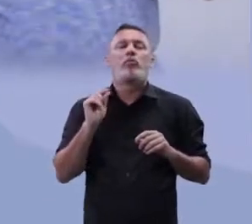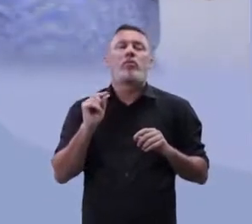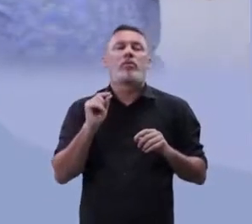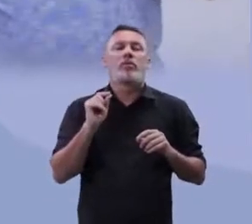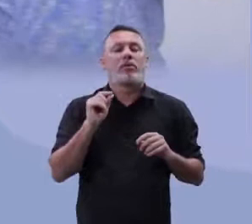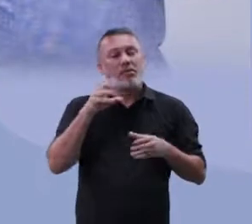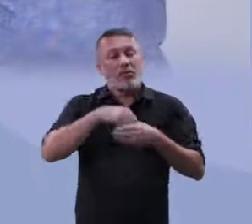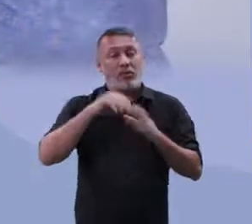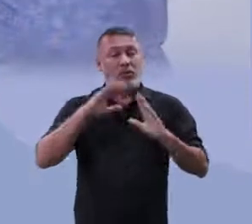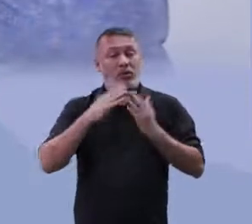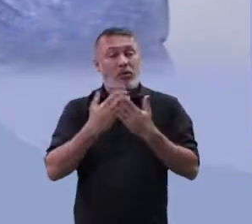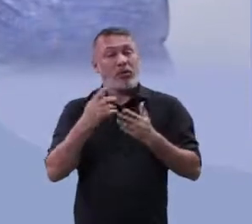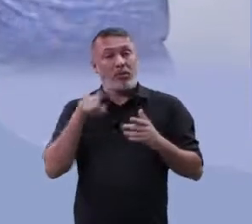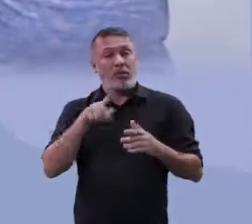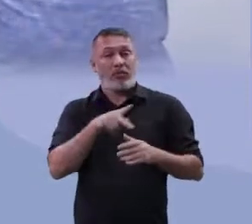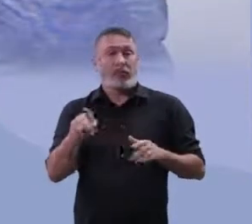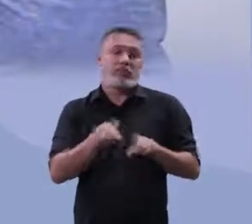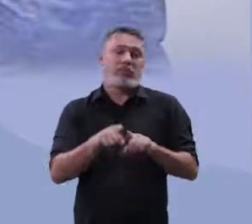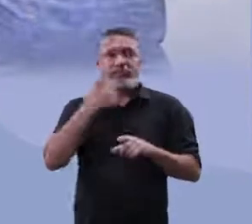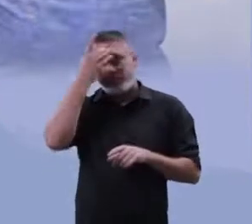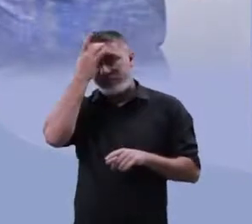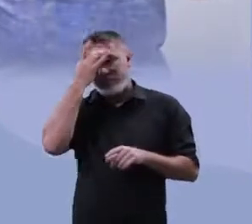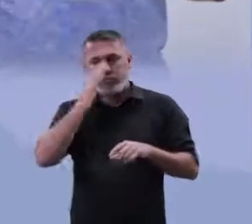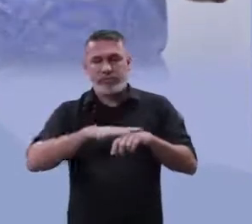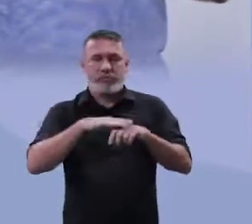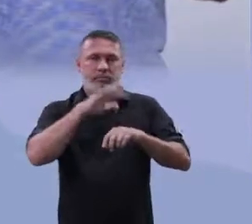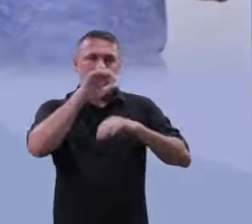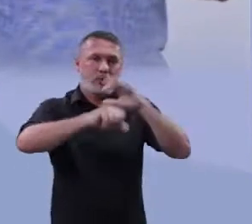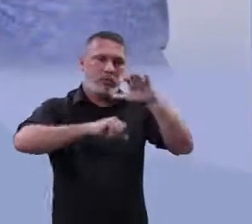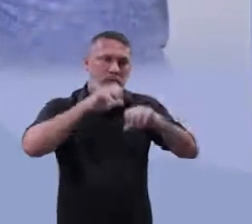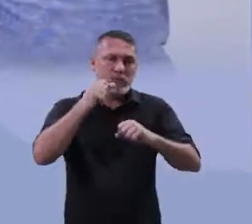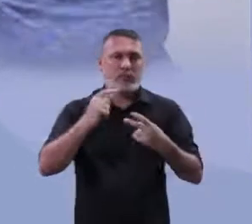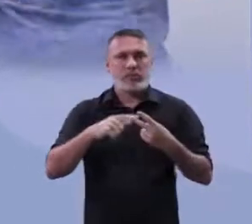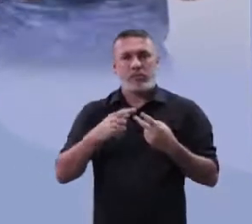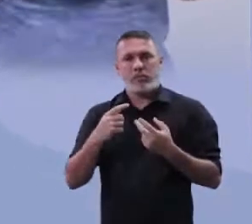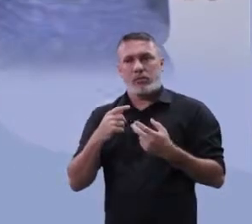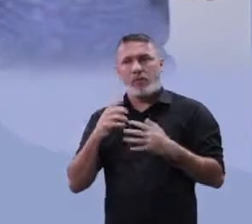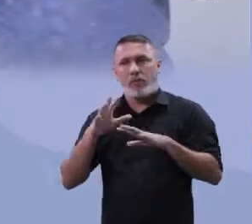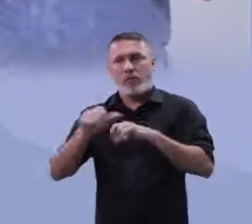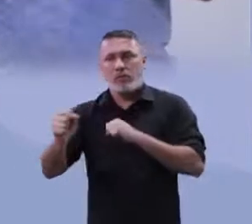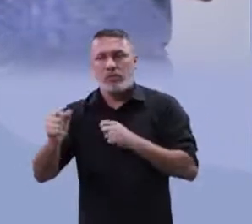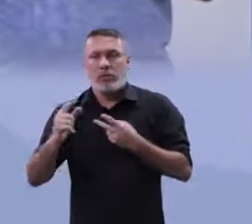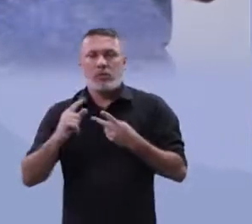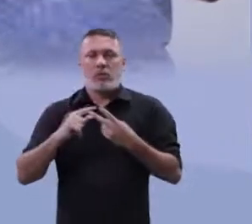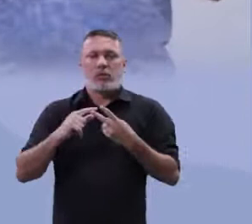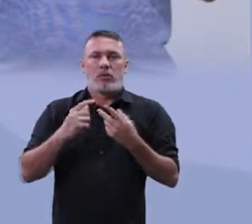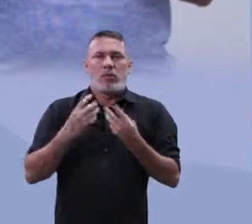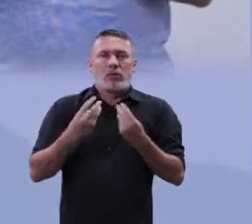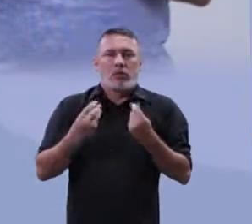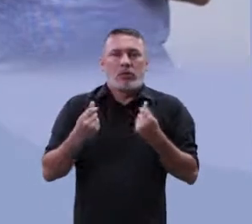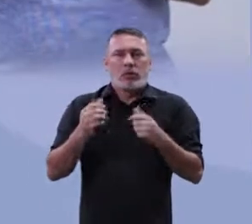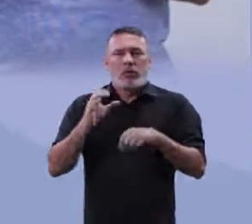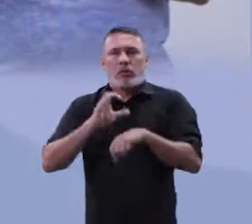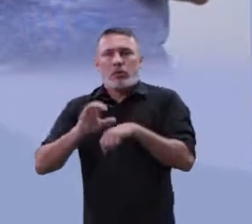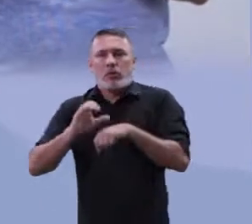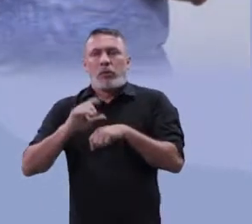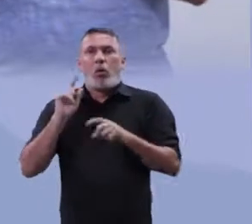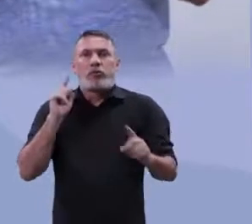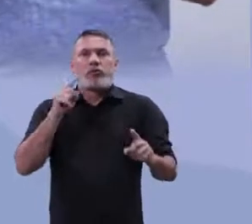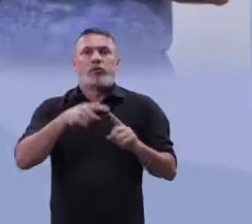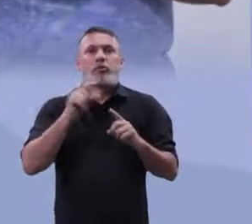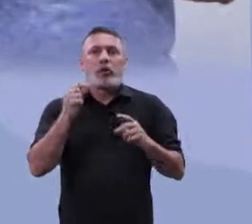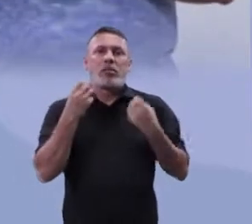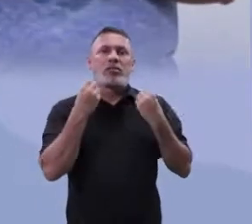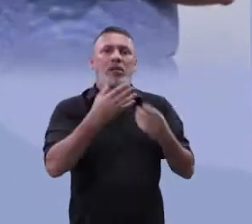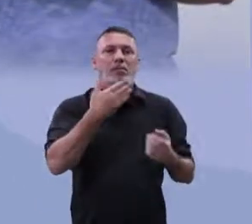professores, que vai buscar ampliar a sua, né, qualificação com o intuito de inserir os alunos de uma forma